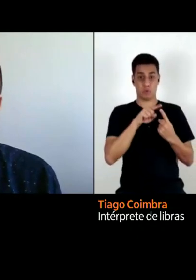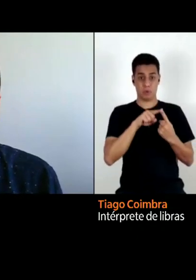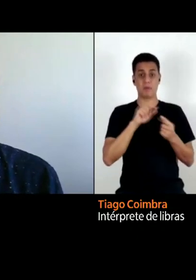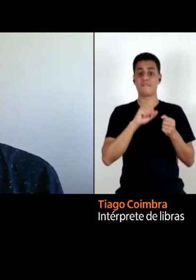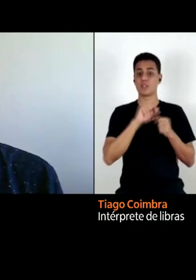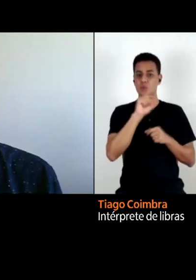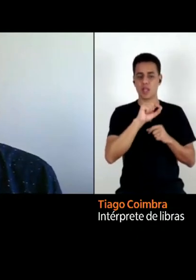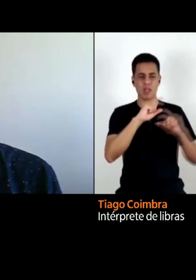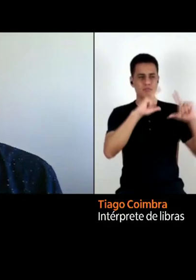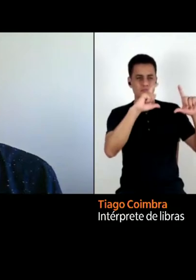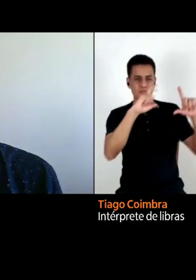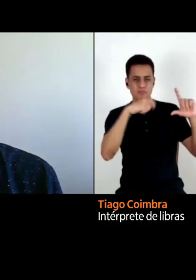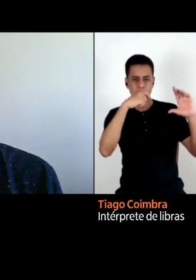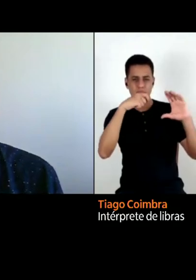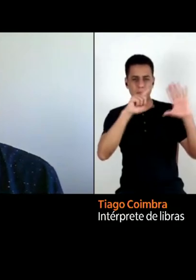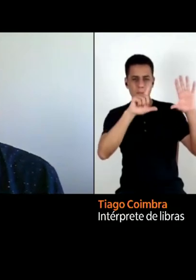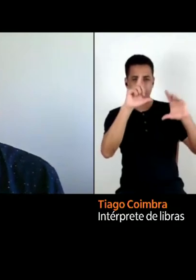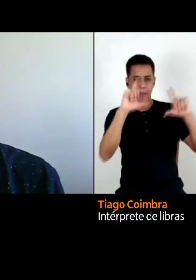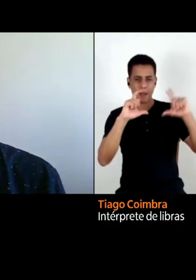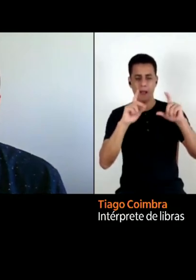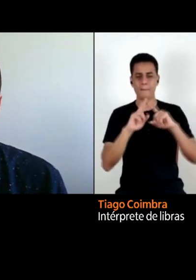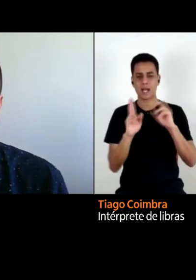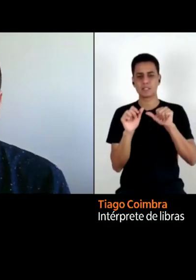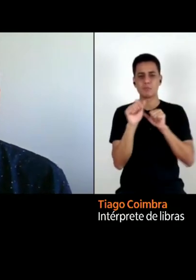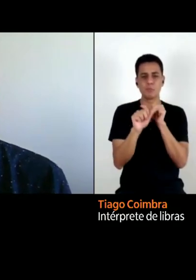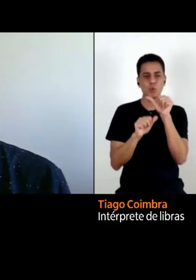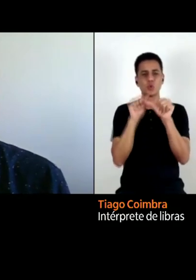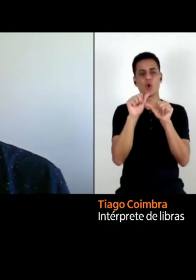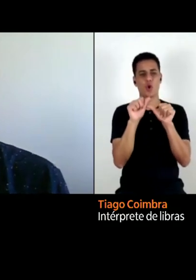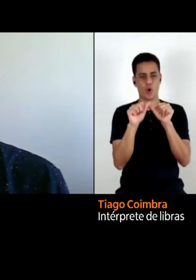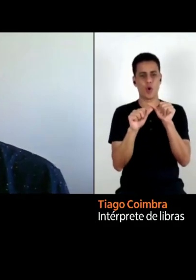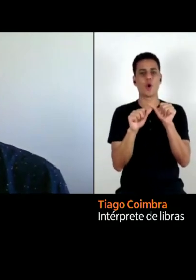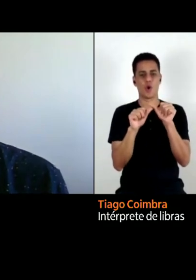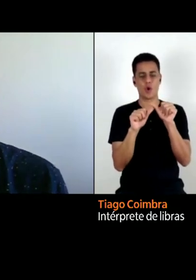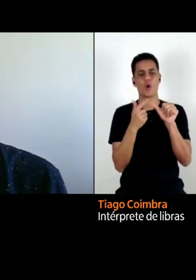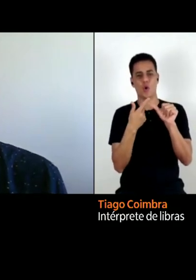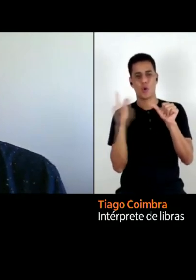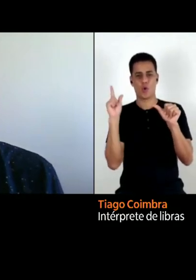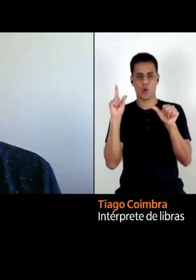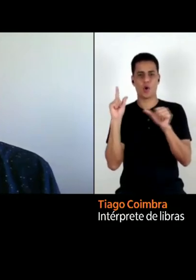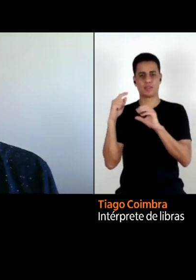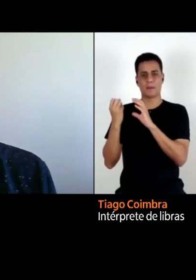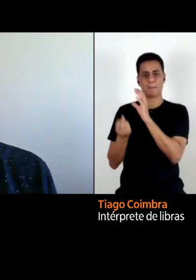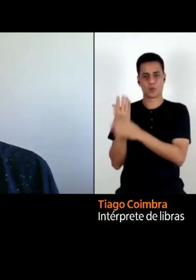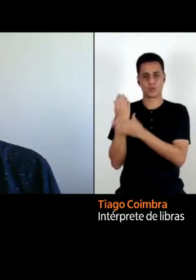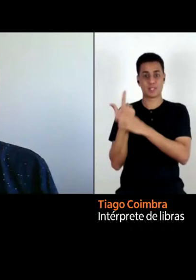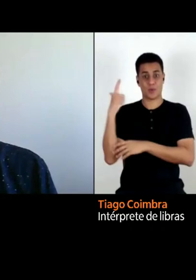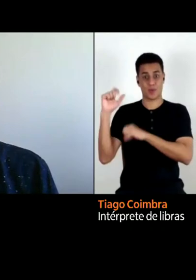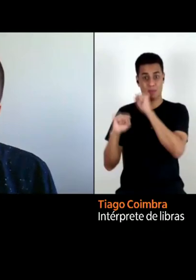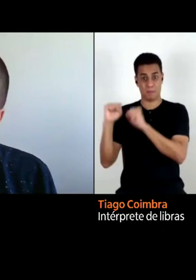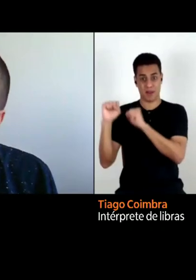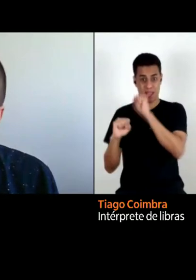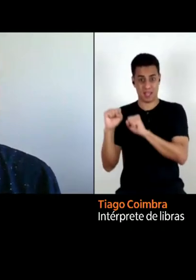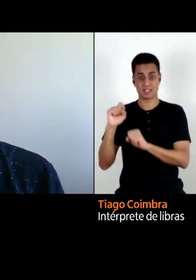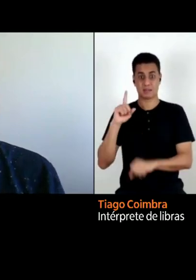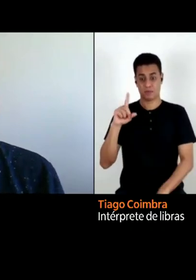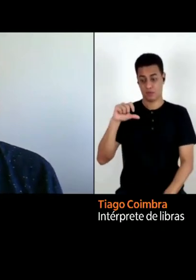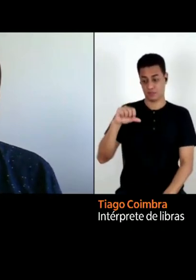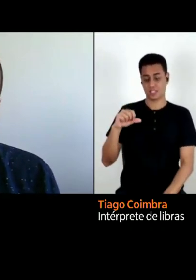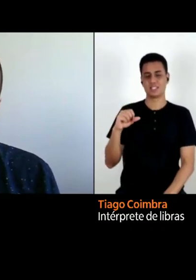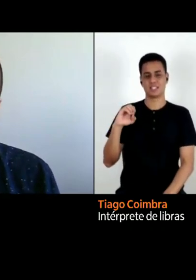e reenquadrou as imagens de uma produção Biograph de 1902, chamada Cala a